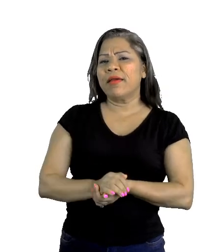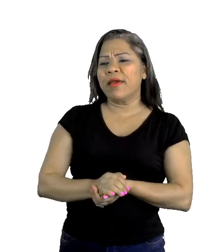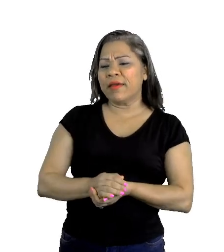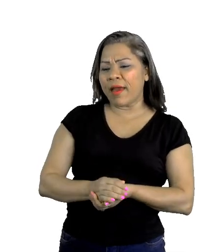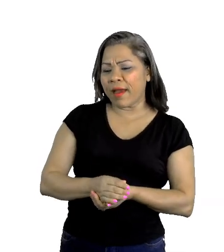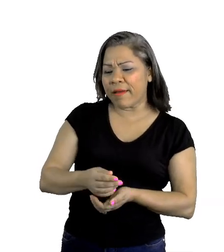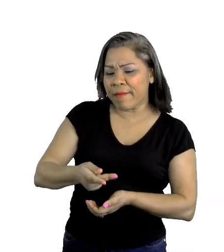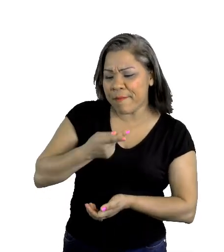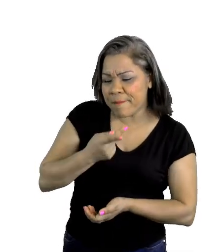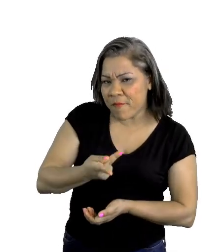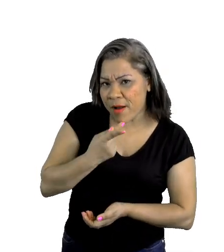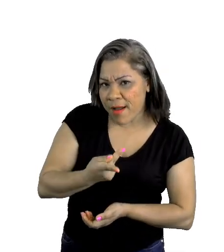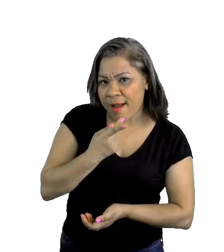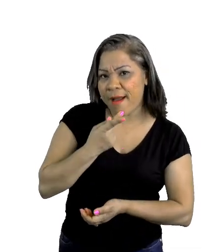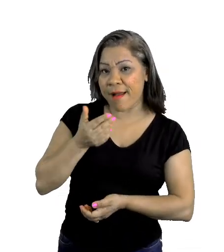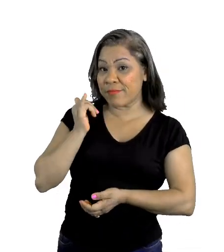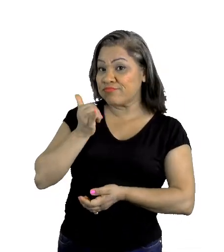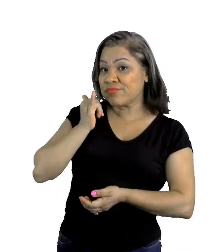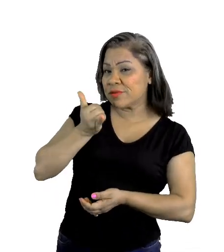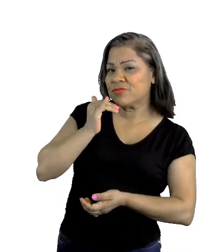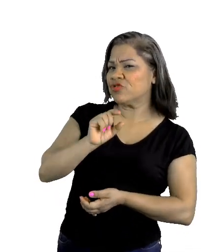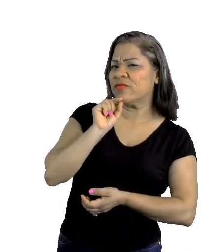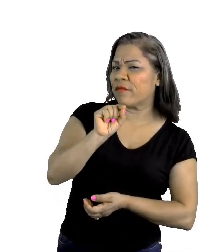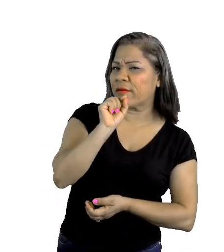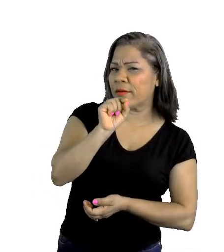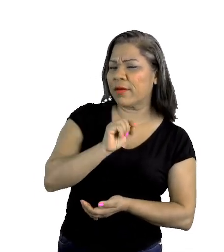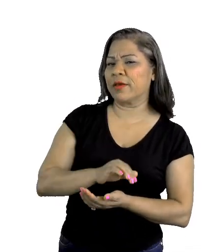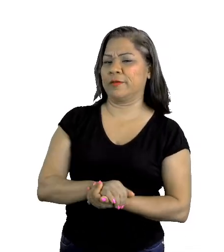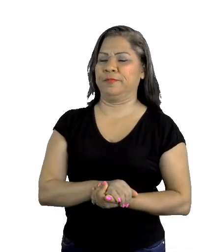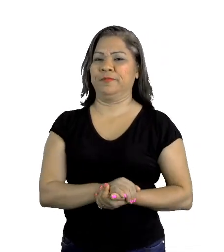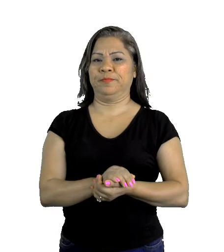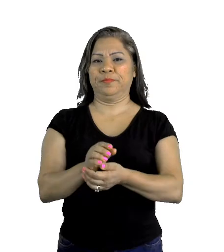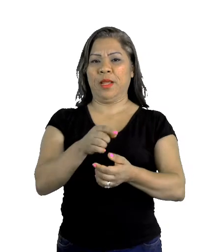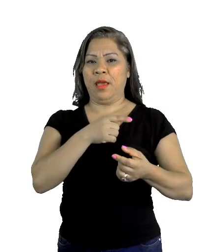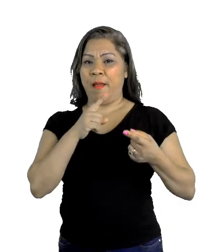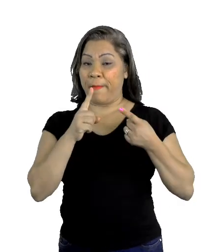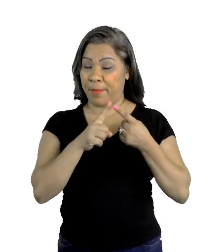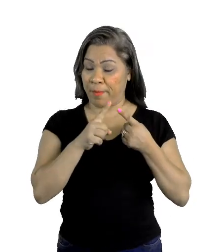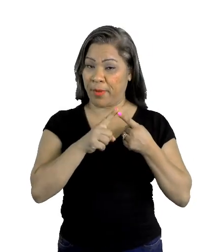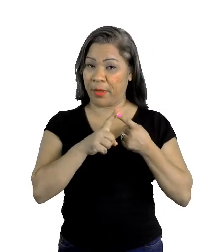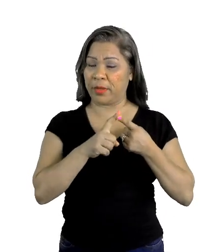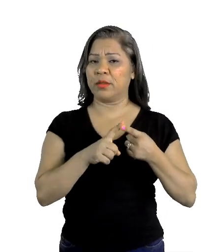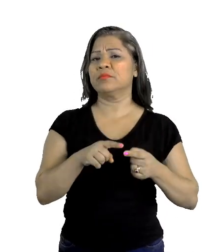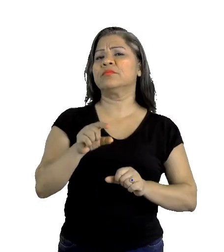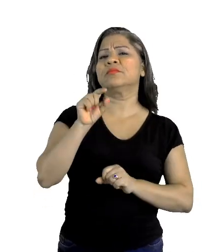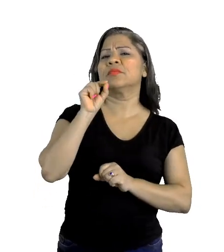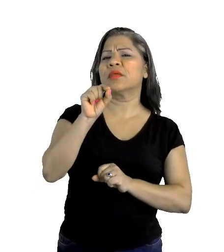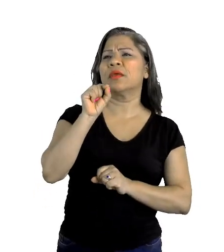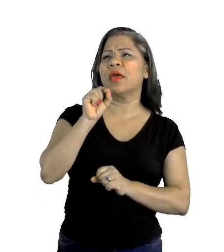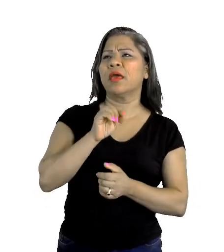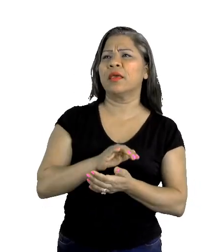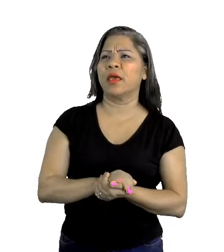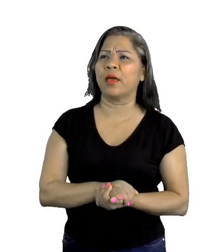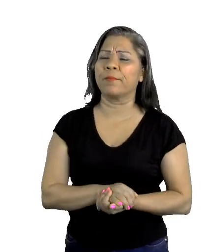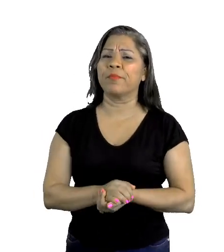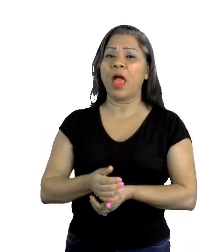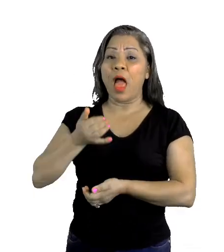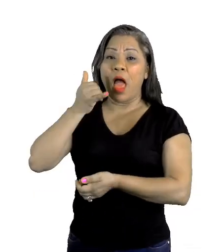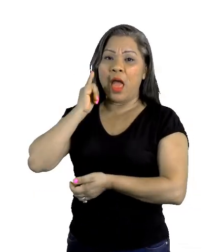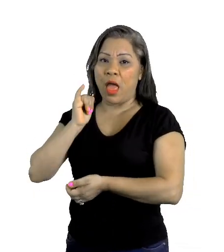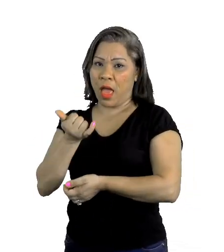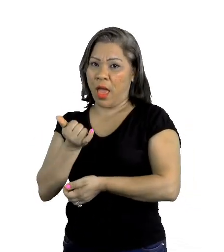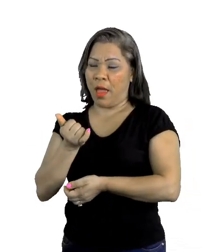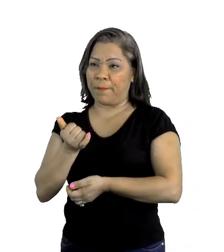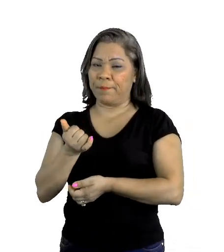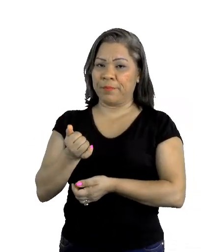narrativa é? Nós temos 2 opções. Primeira, quem conta essa narrativa é um narrador em